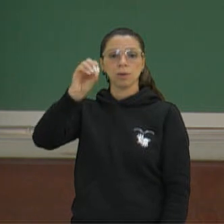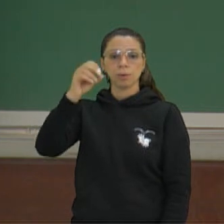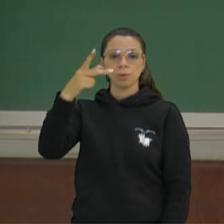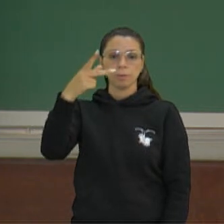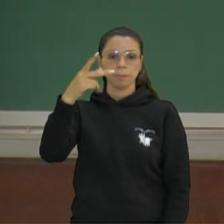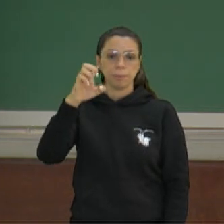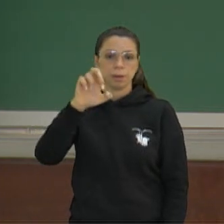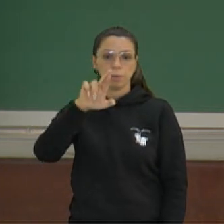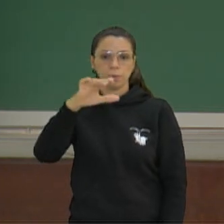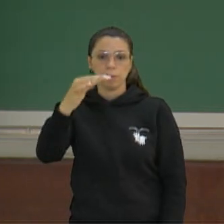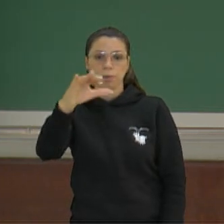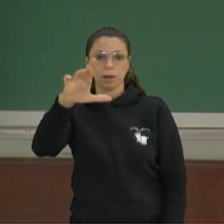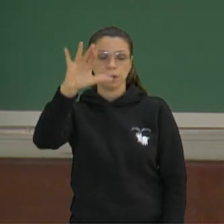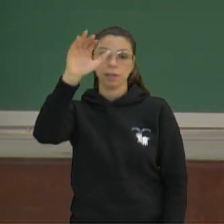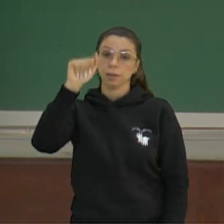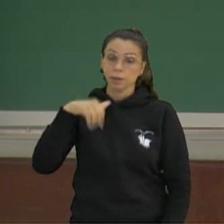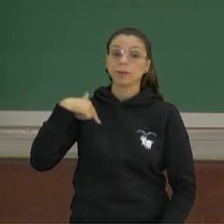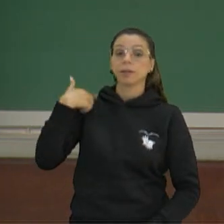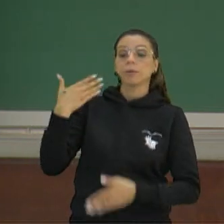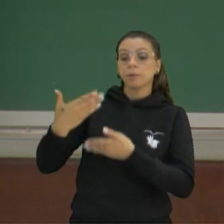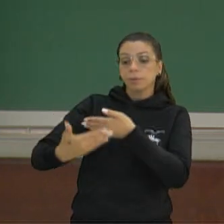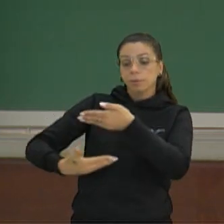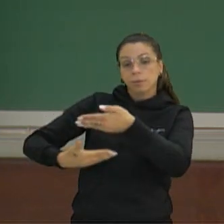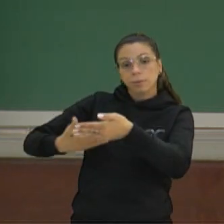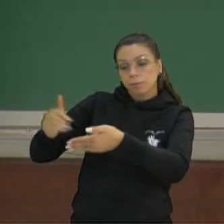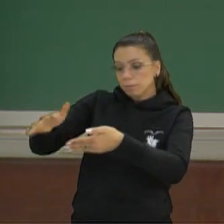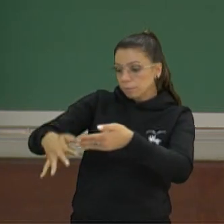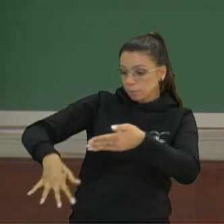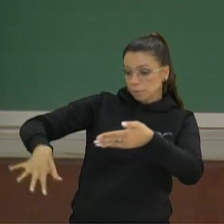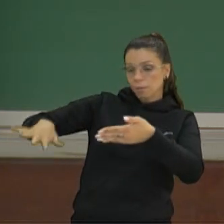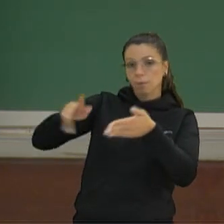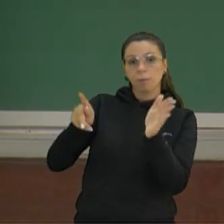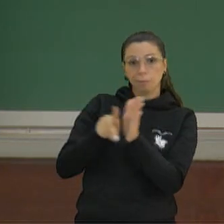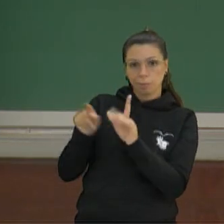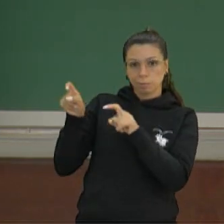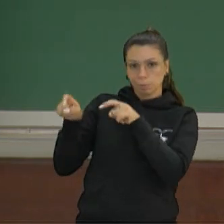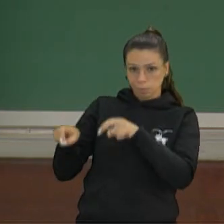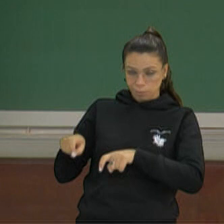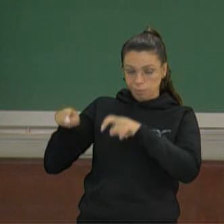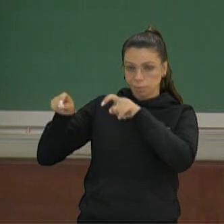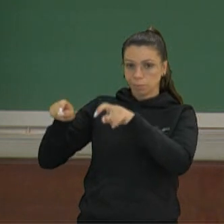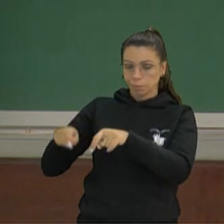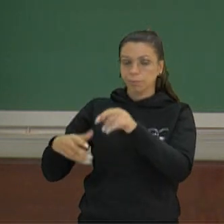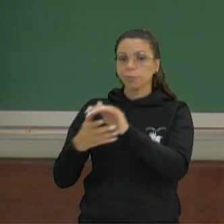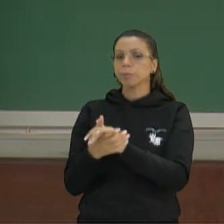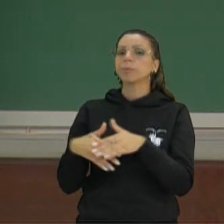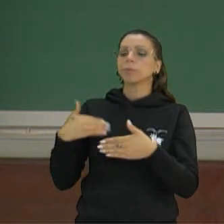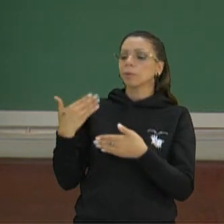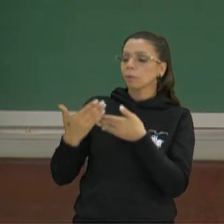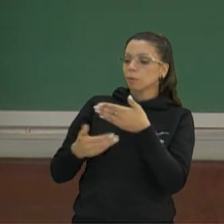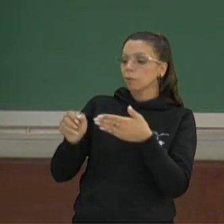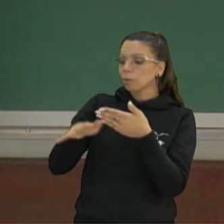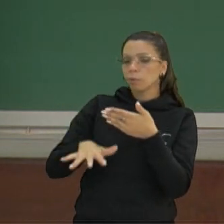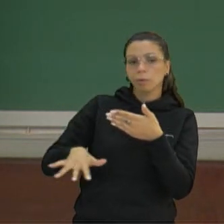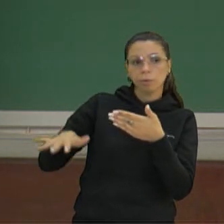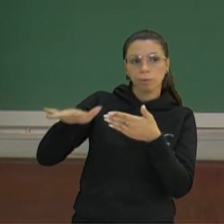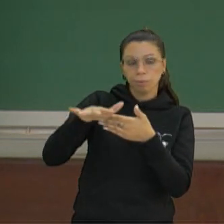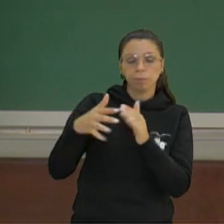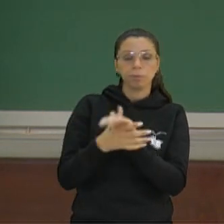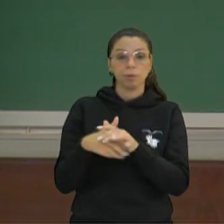uma atividade desenvolvida no espaço rural. E essa atividade, ela vai abranger